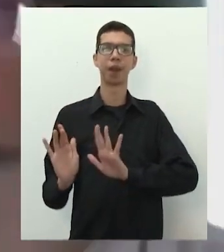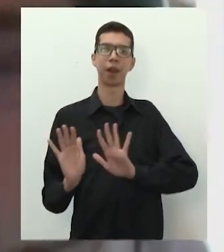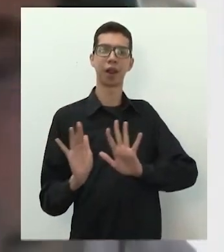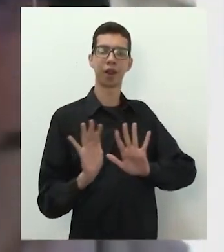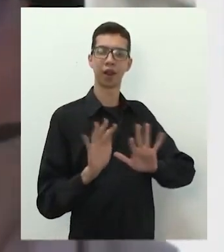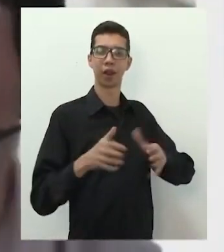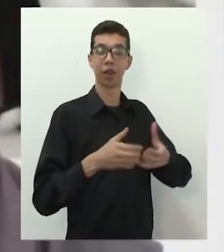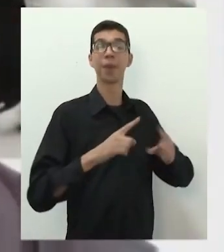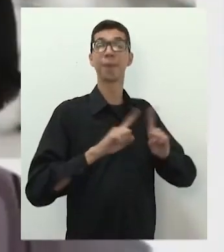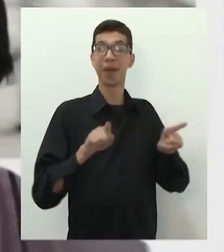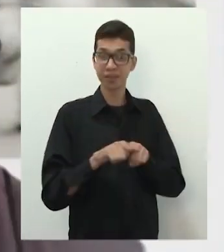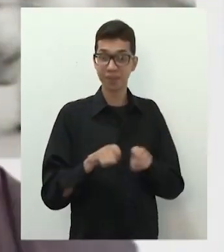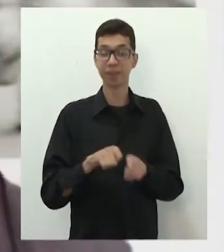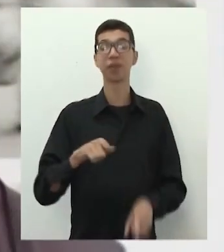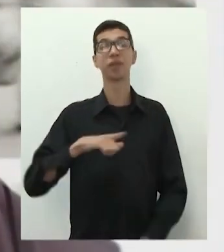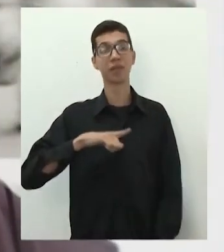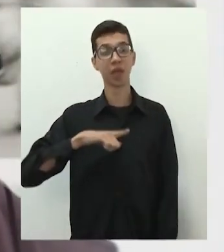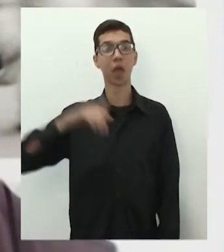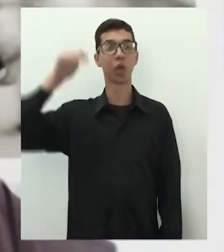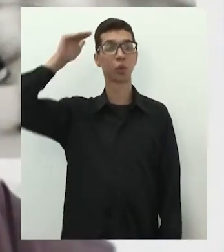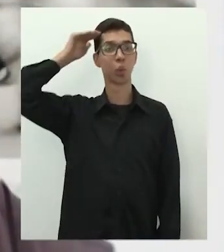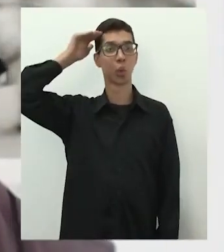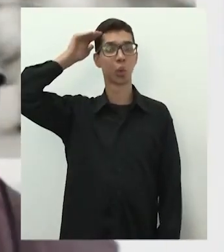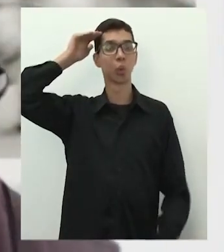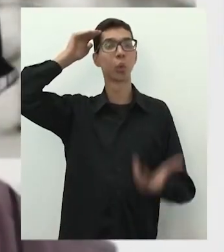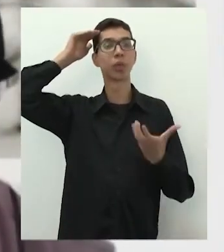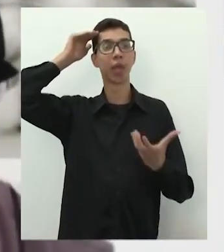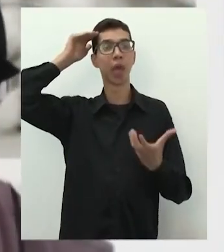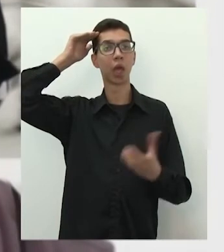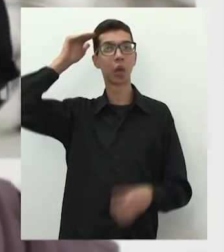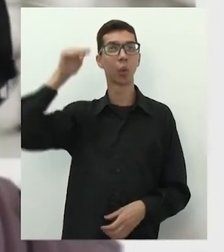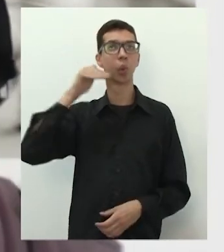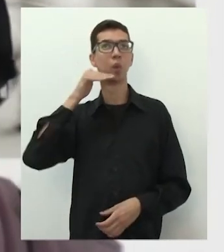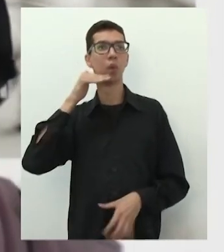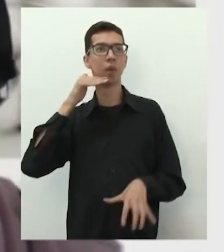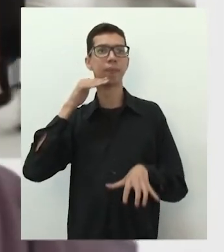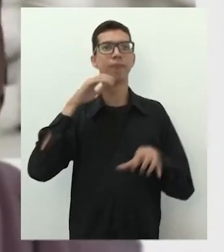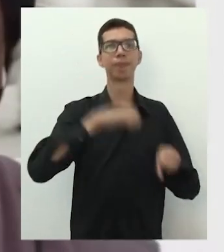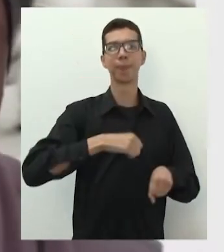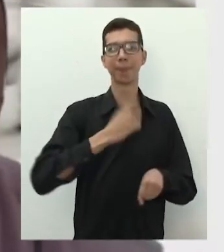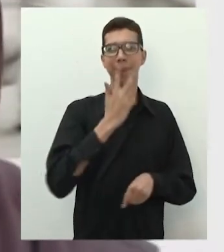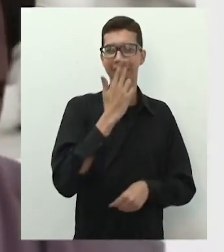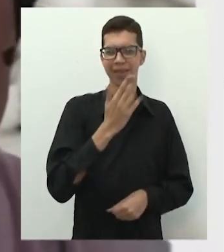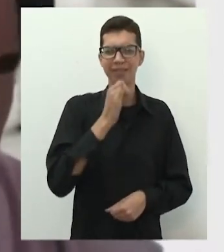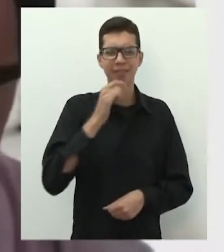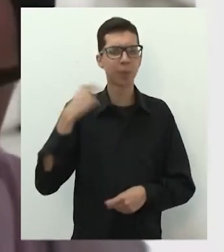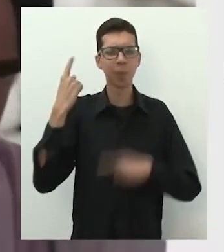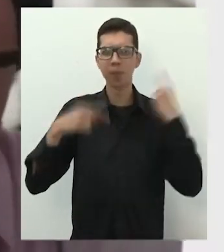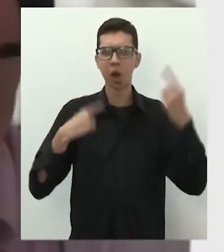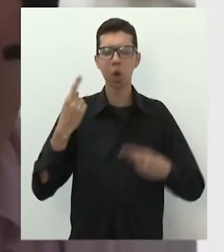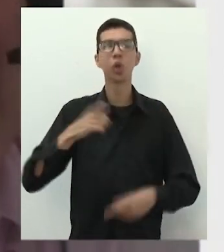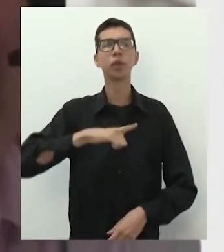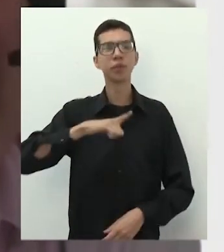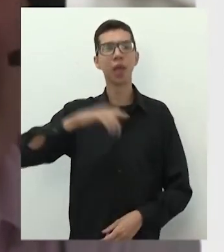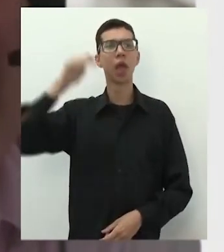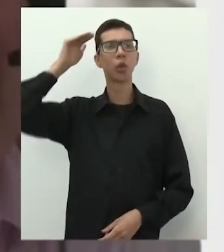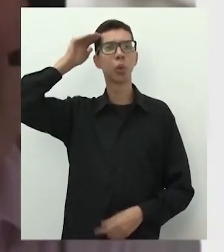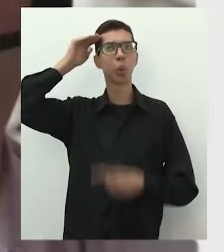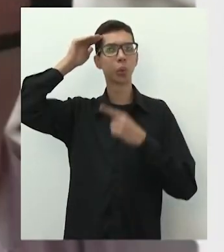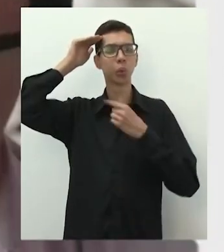estava usando? Lembra que maquiagem ela estava usando? Lembra que música que estava rolando na festa? Lembra